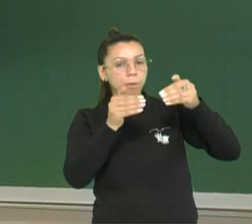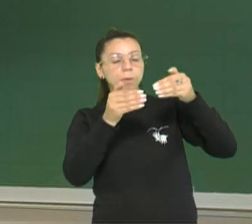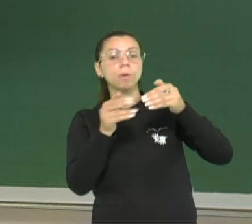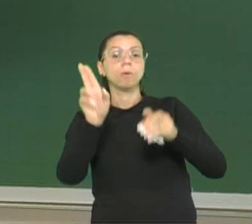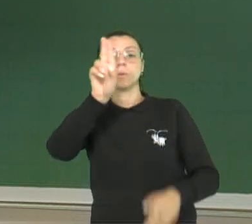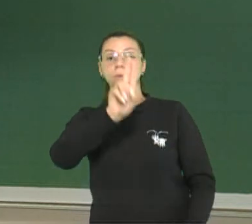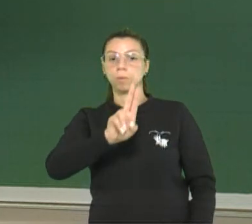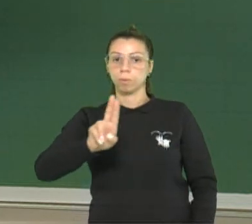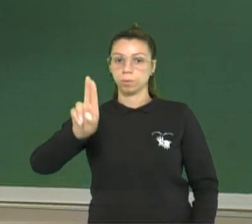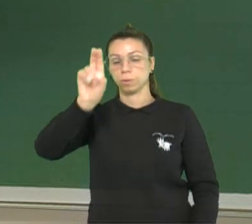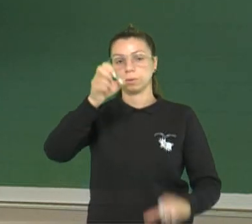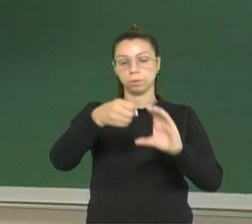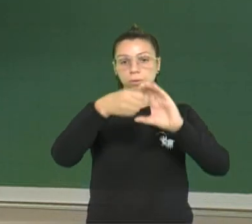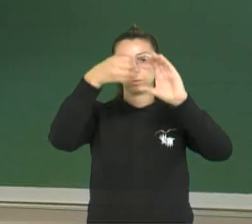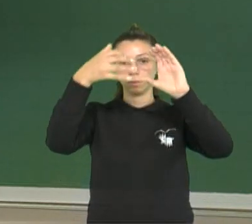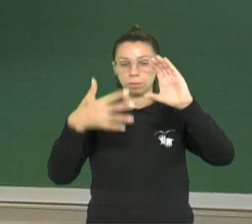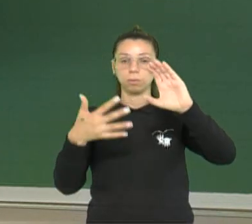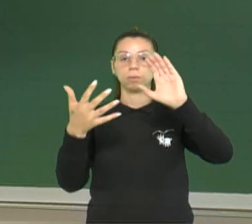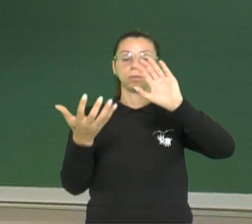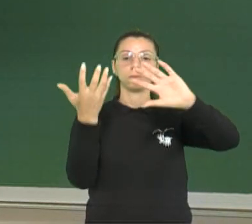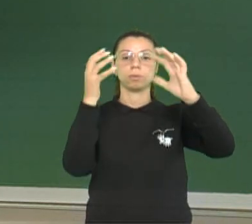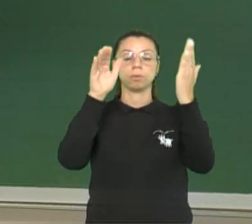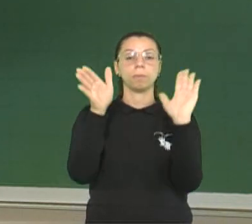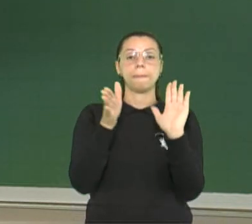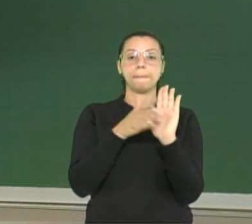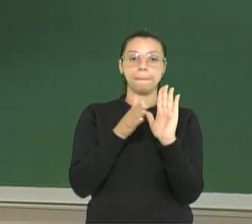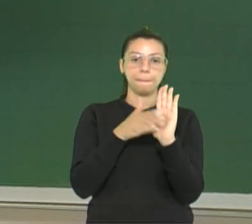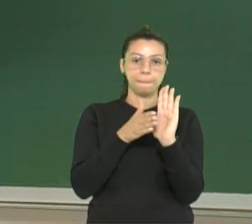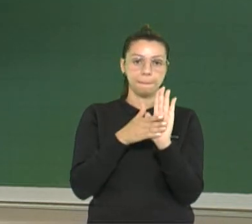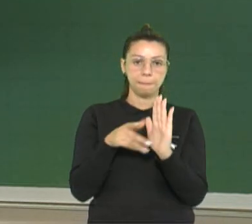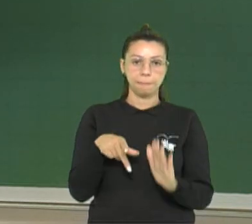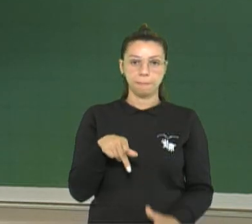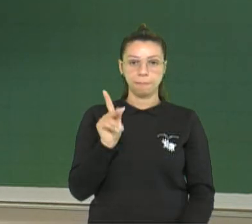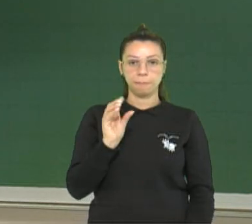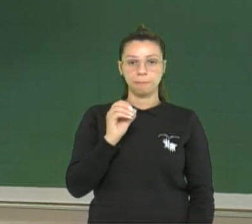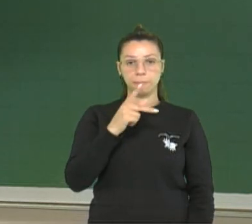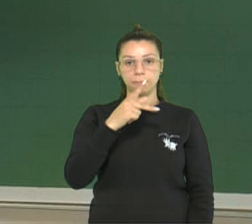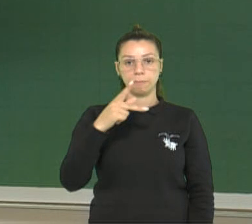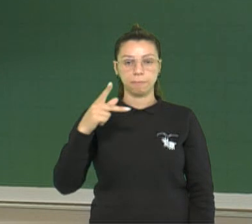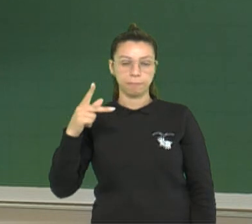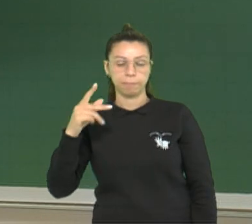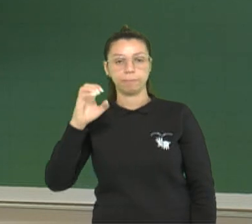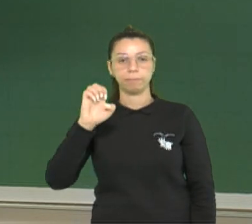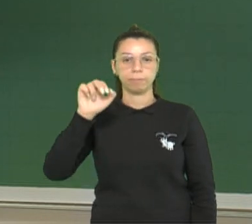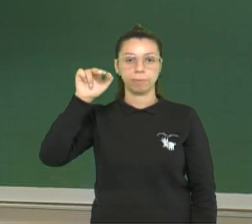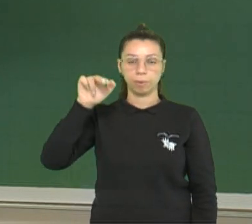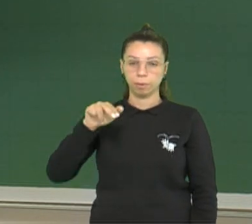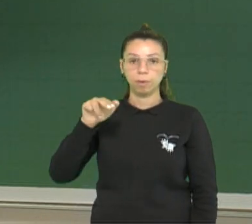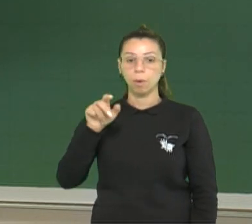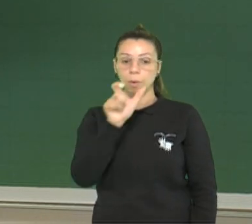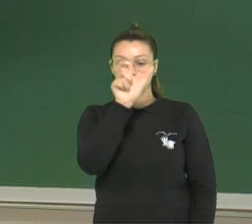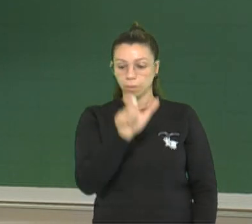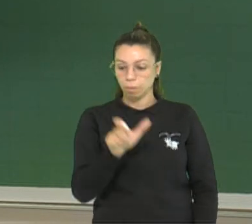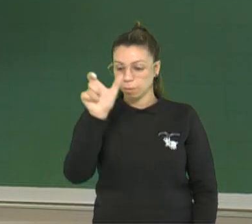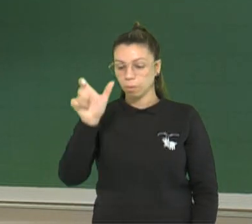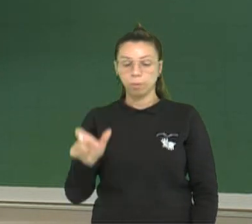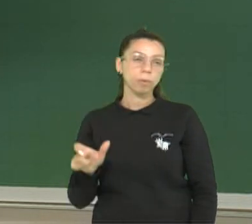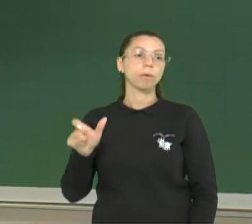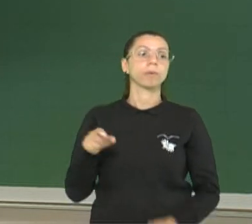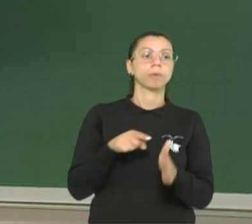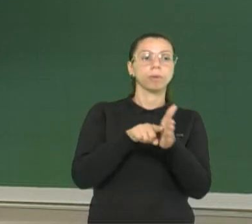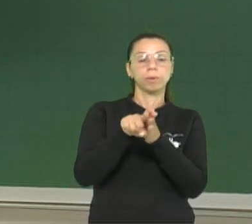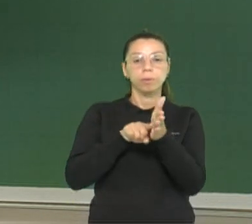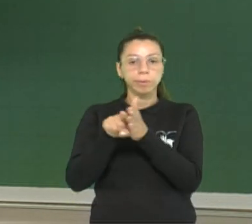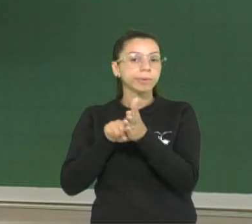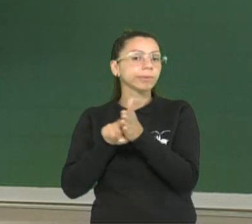com as características climáticas propostas por Köppen e por Geiger, que foram dois estudiosos da área da